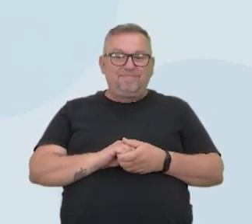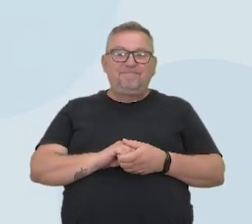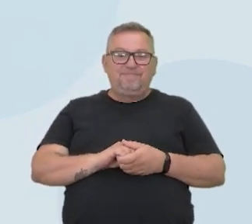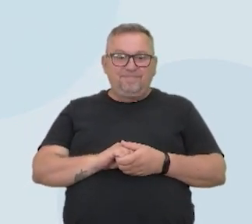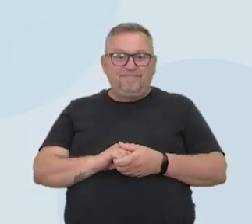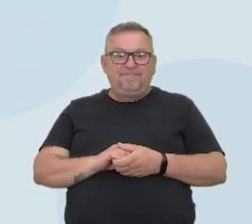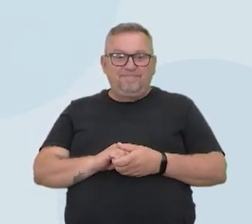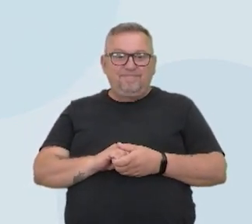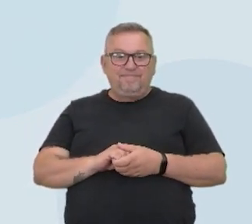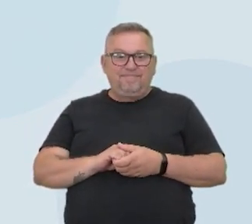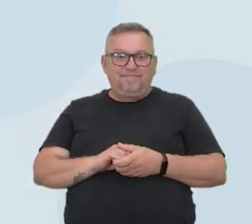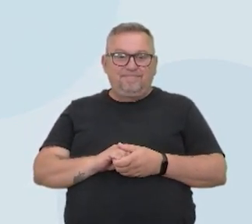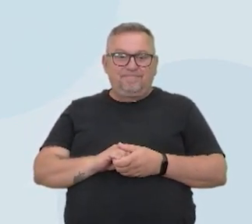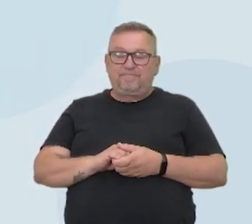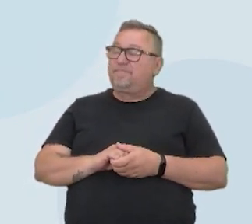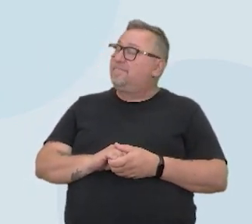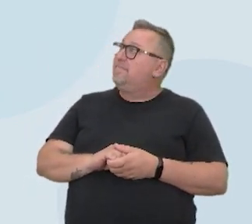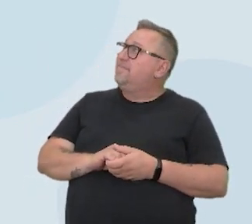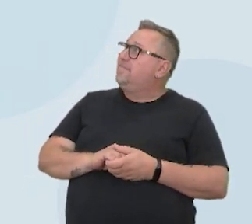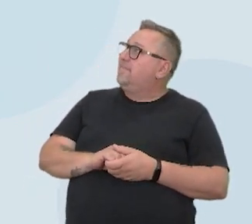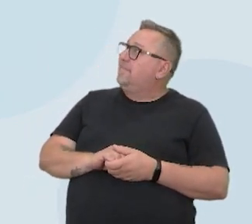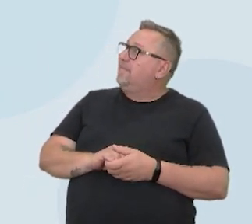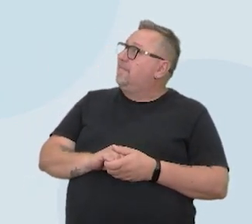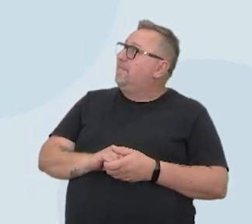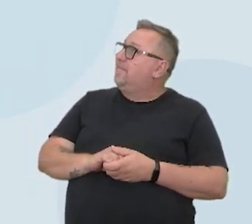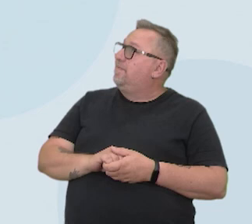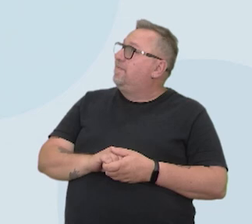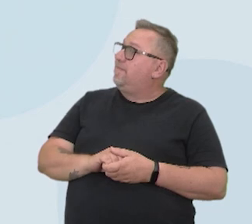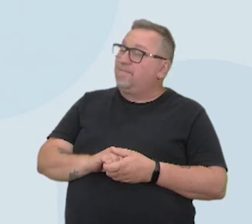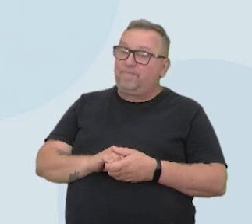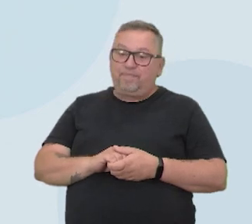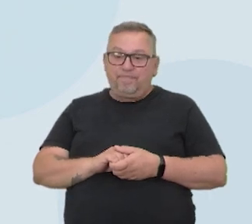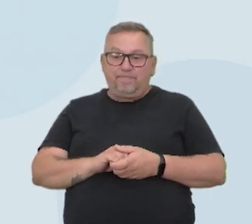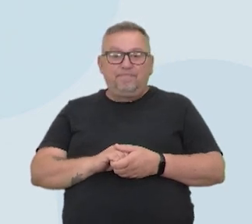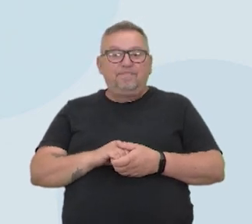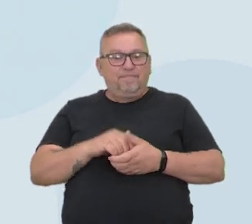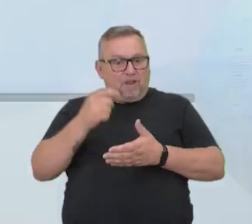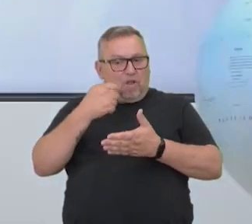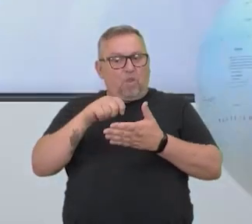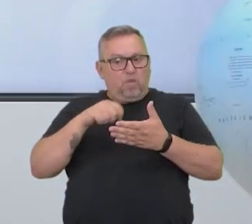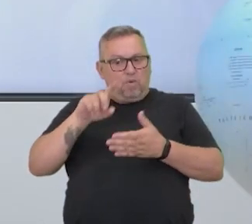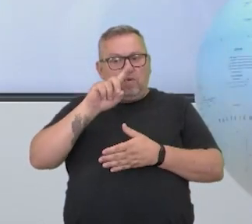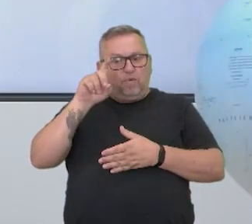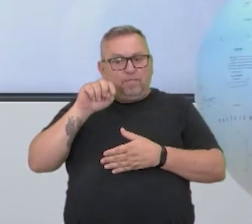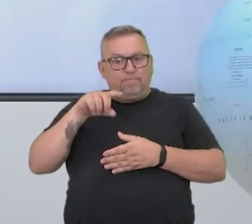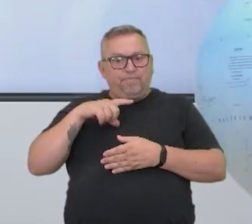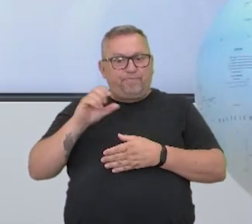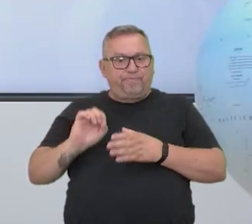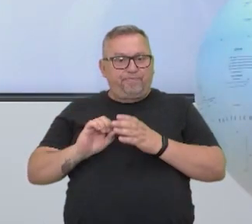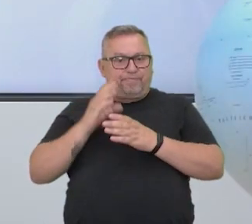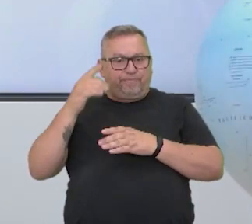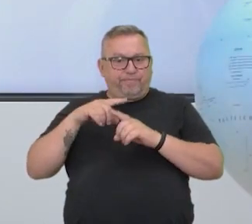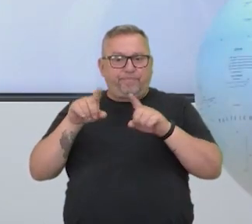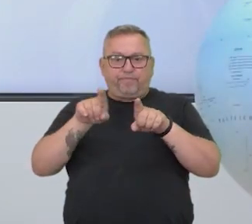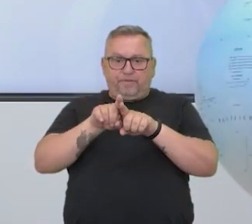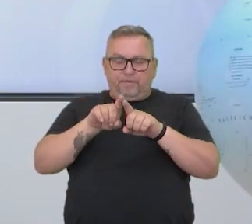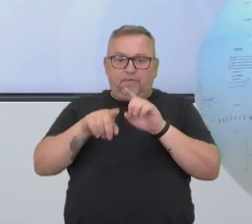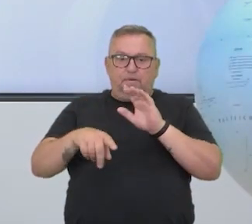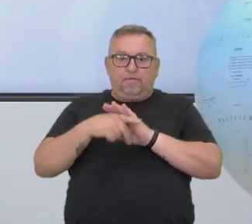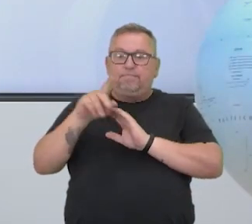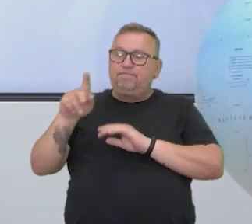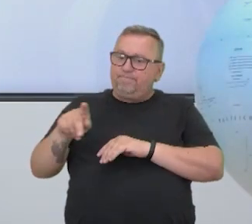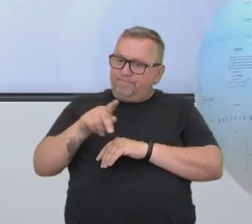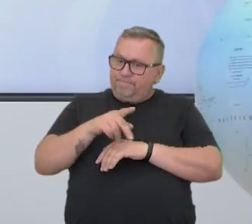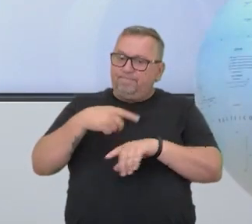da aula, tá certo? Dúvidas? Anotem sempre as dúvidas que surgirem para vocês tirarem dúvidas com os seus